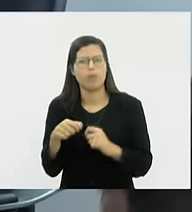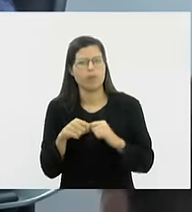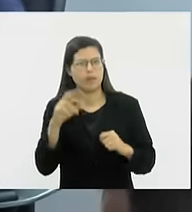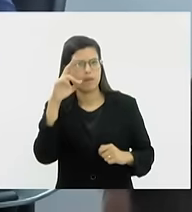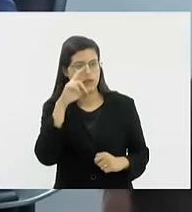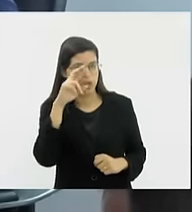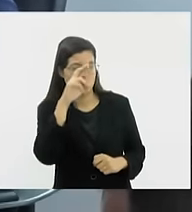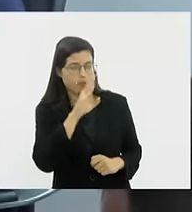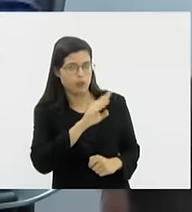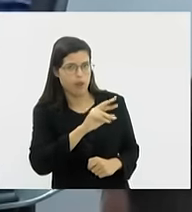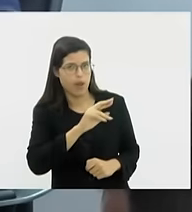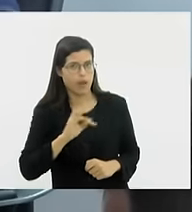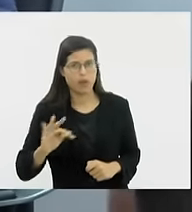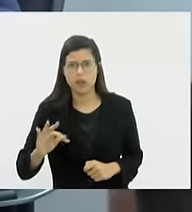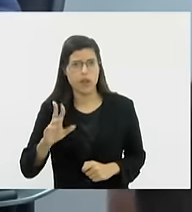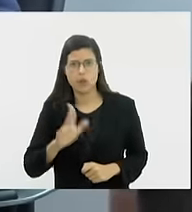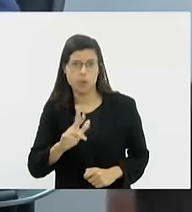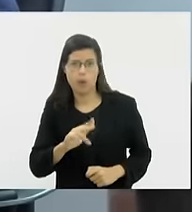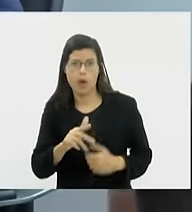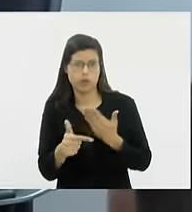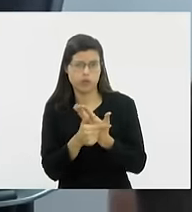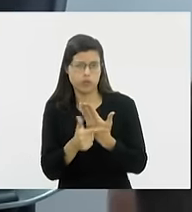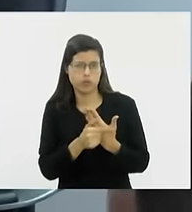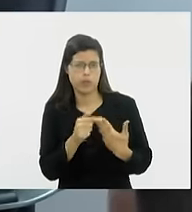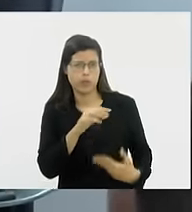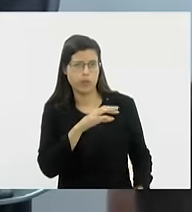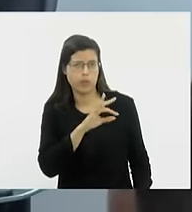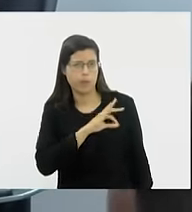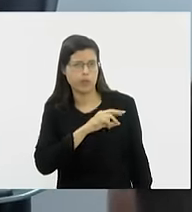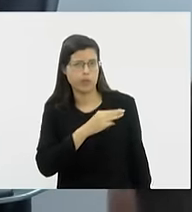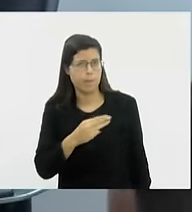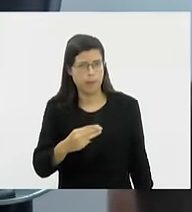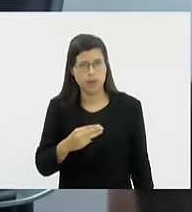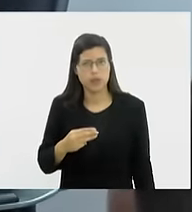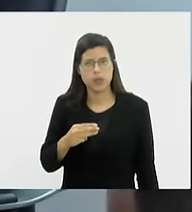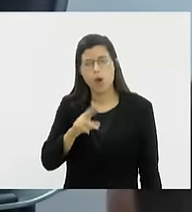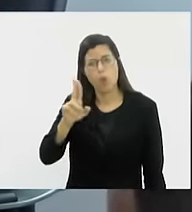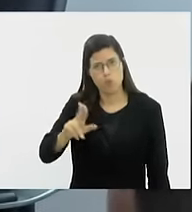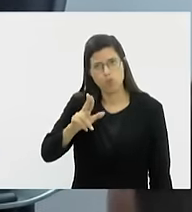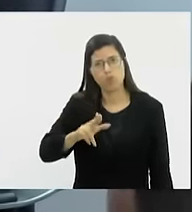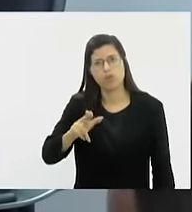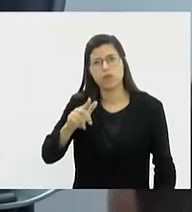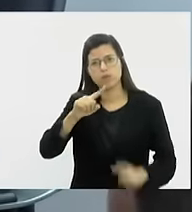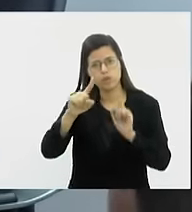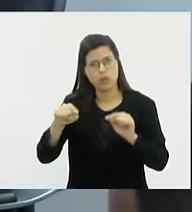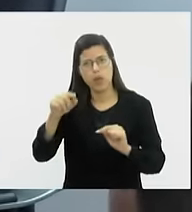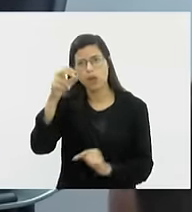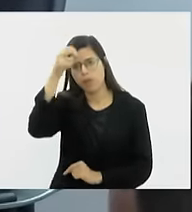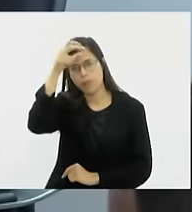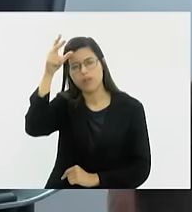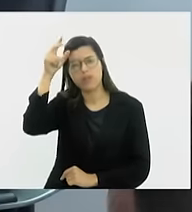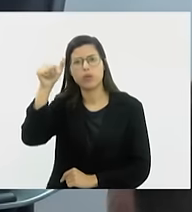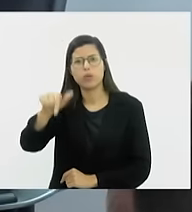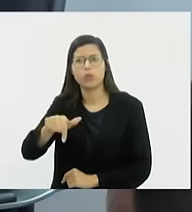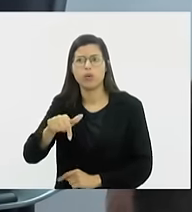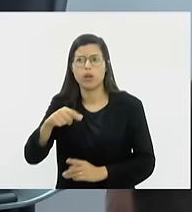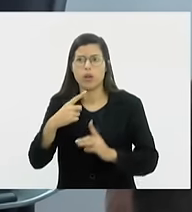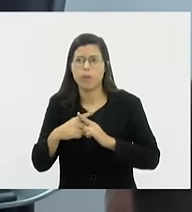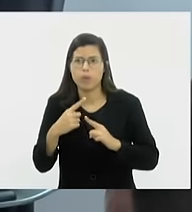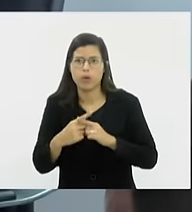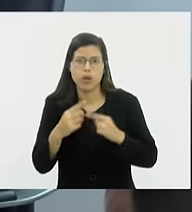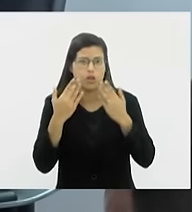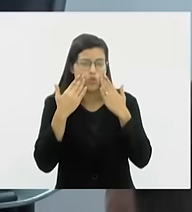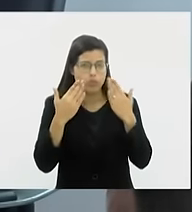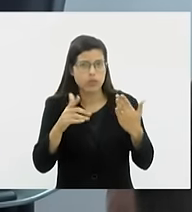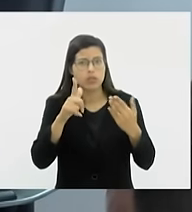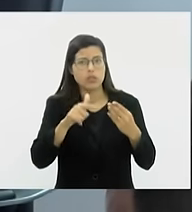BRT, não cabe o policial militar que coloque os agentes da prefeitura. Sabe por quê? Porque a exposição vai ser da prefeitura e não do